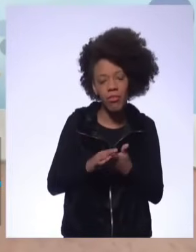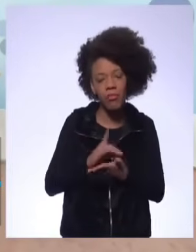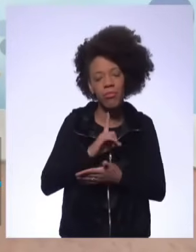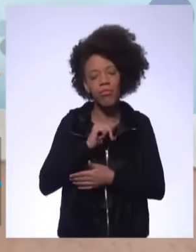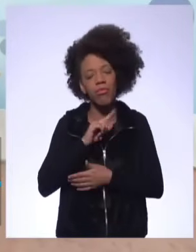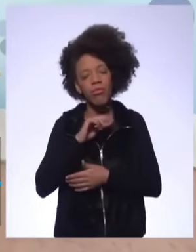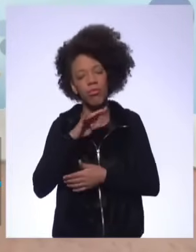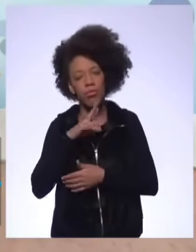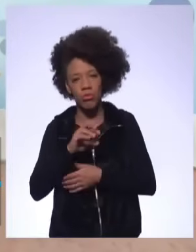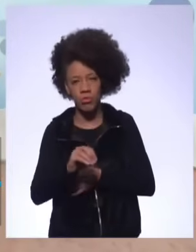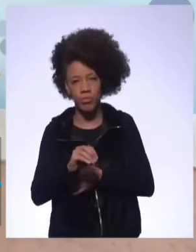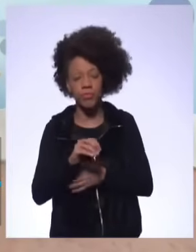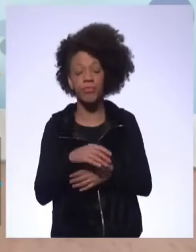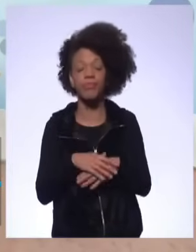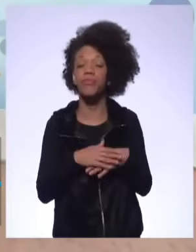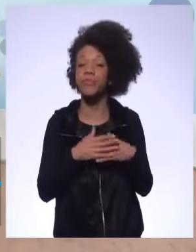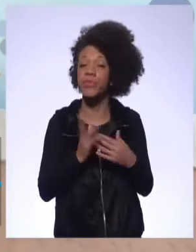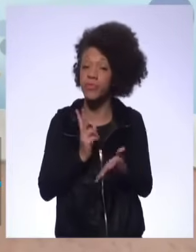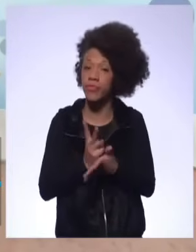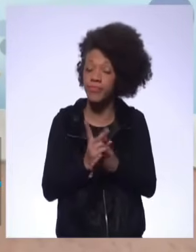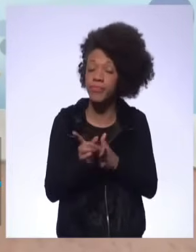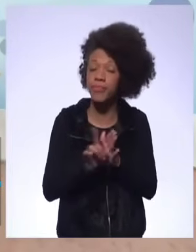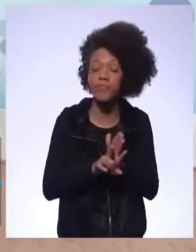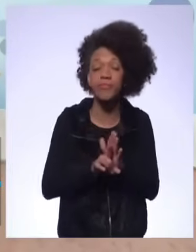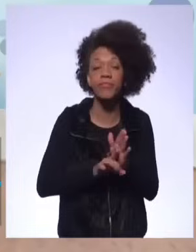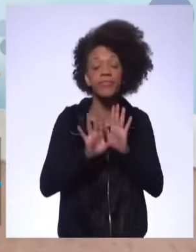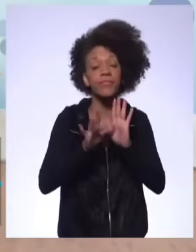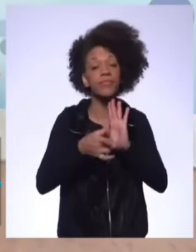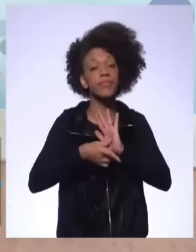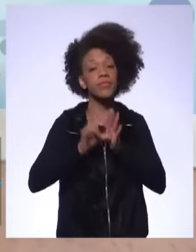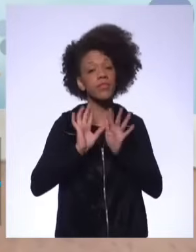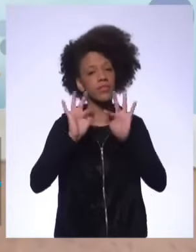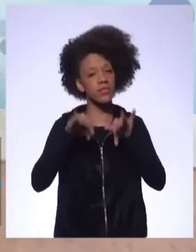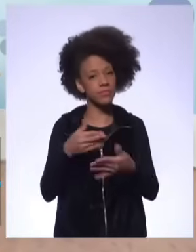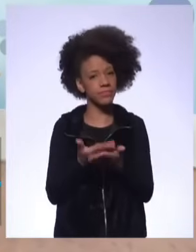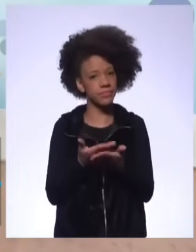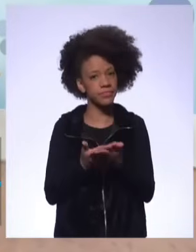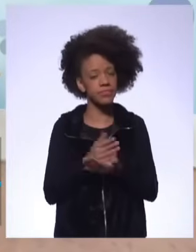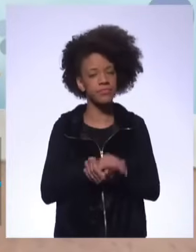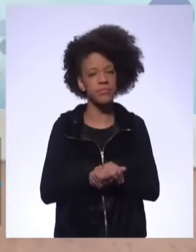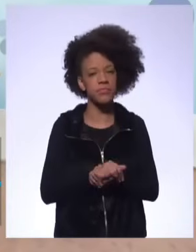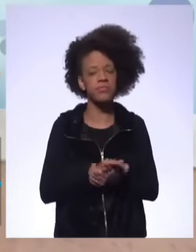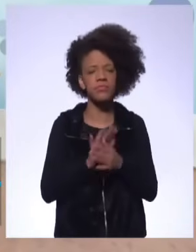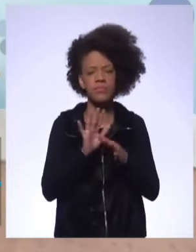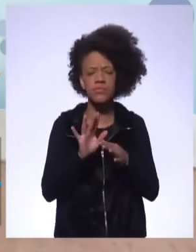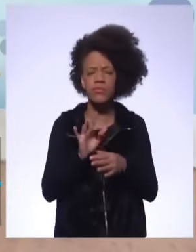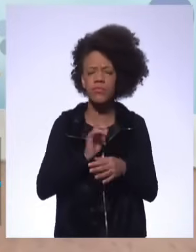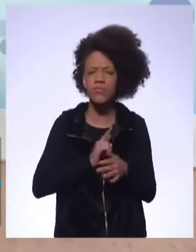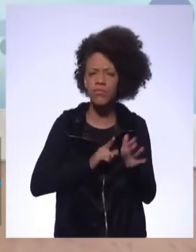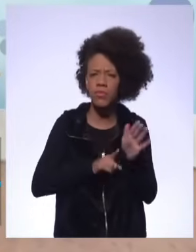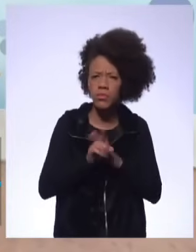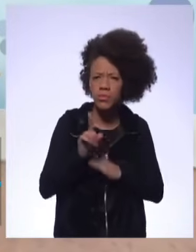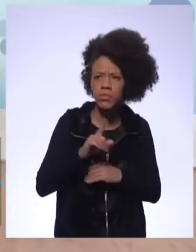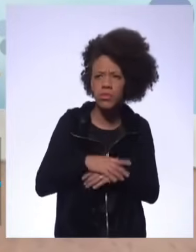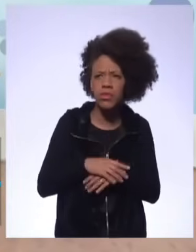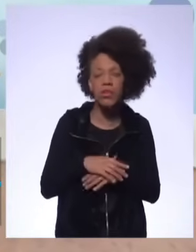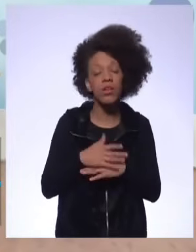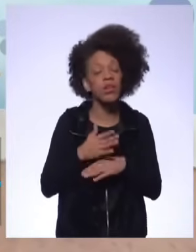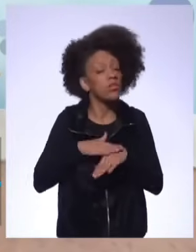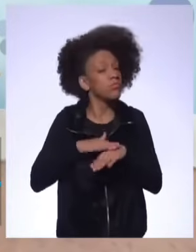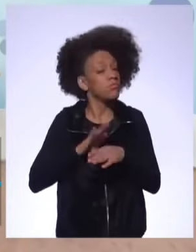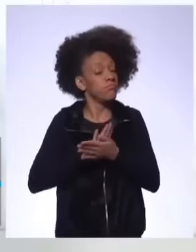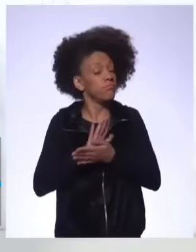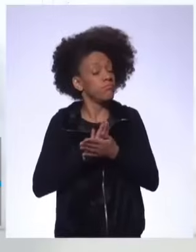daltônico. Tudo bem, a gente tem que estar sempre pesquisando. Pessoal, antes de eu encerrar essa aula, tinha uma pergunta que eu não ia